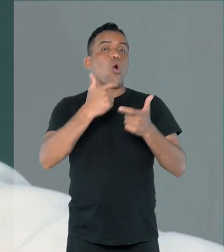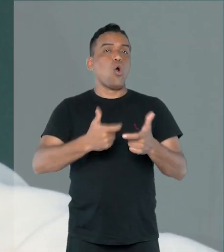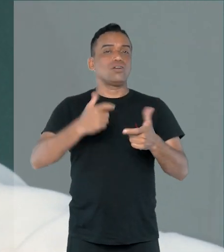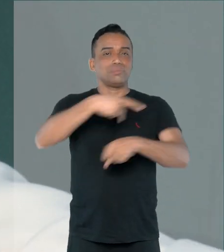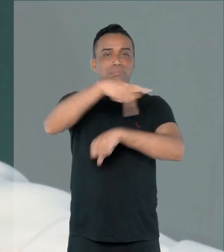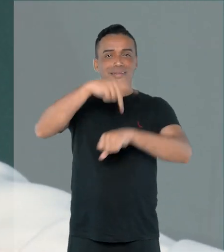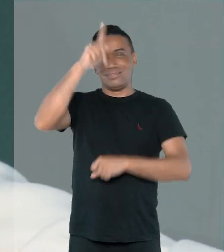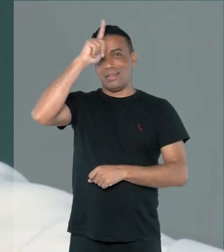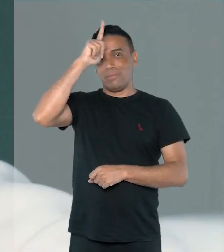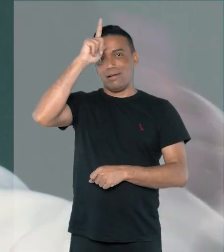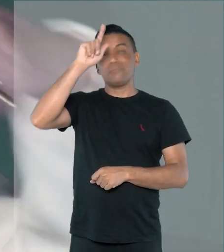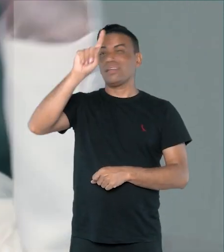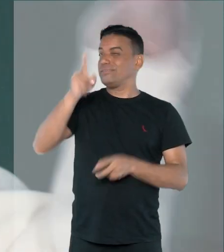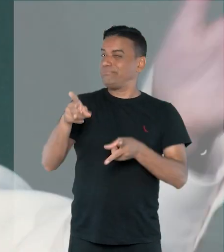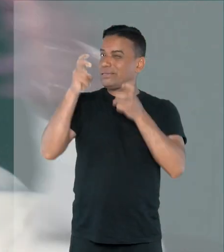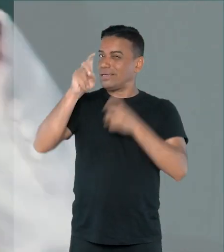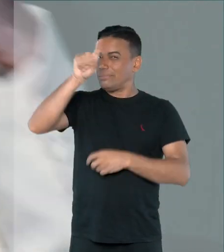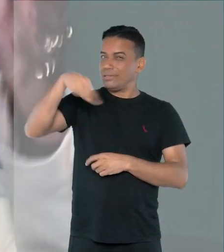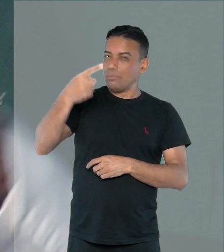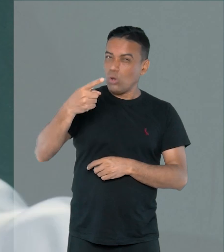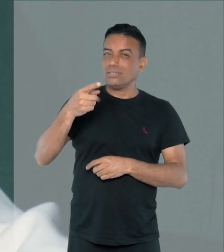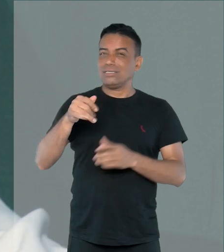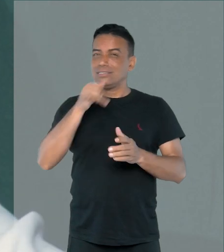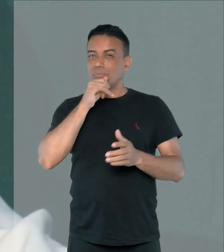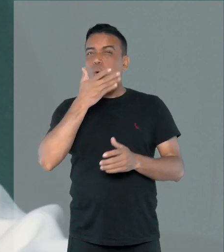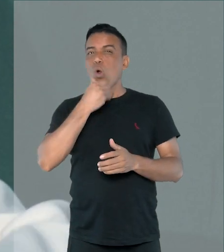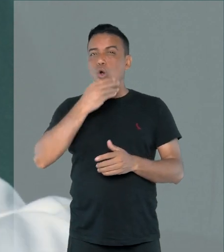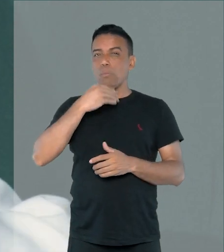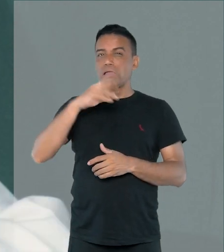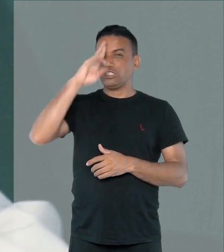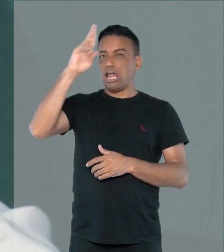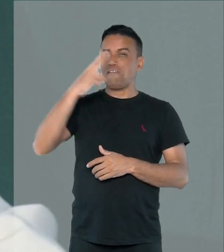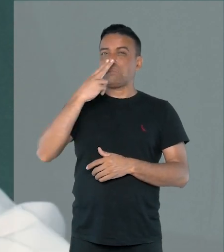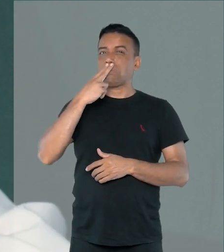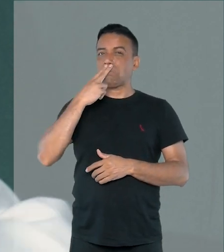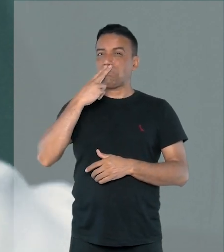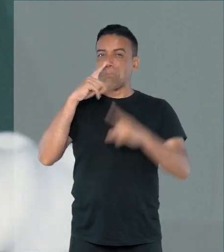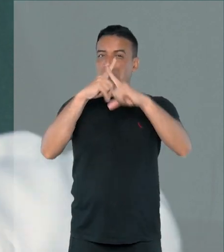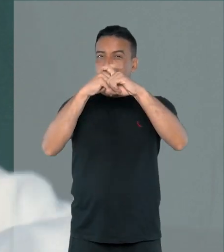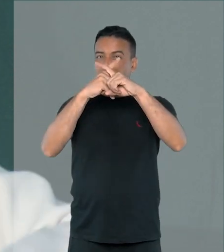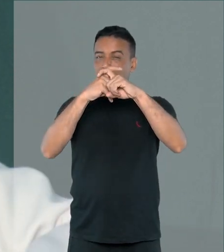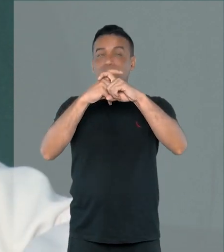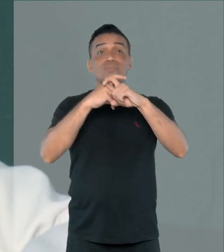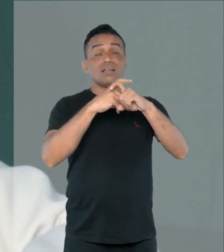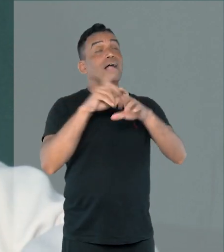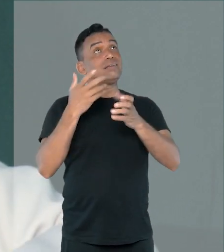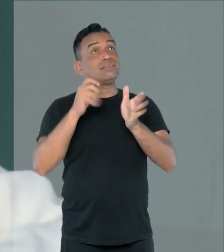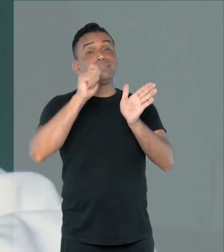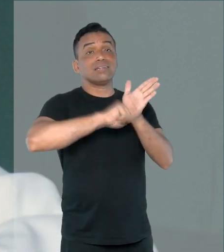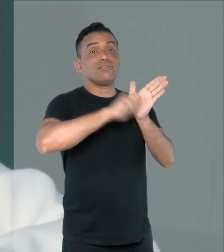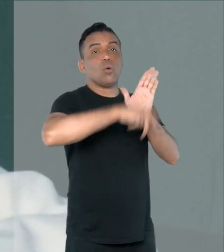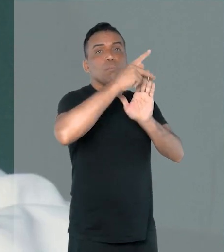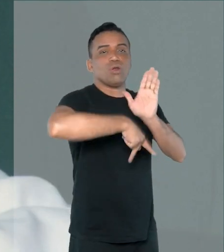depois. Nós sabemos, durante com Hitler e companhia, um projeto para o operariado brasileiro.